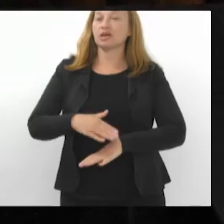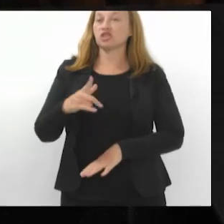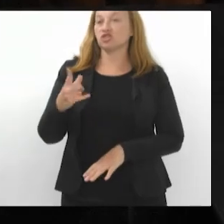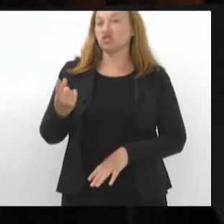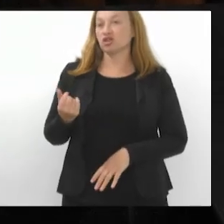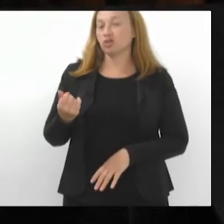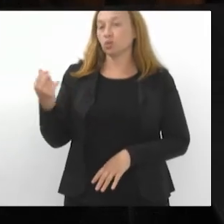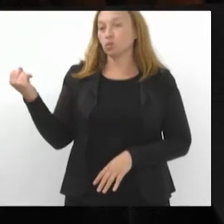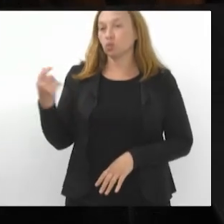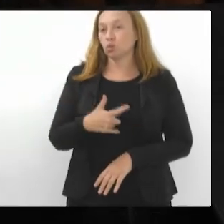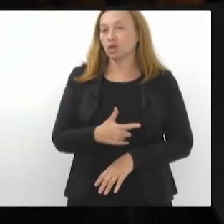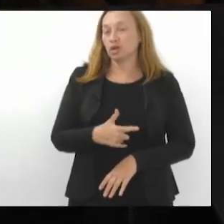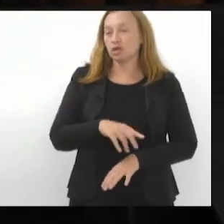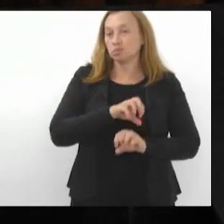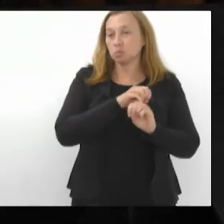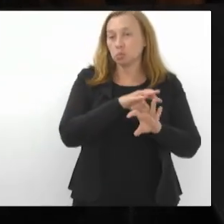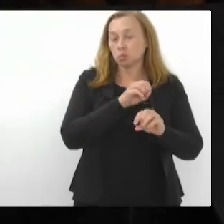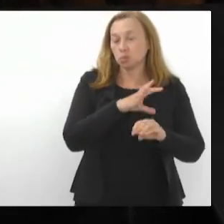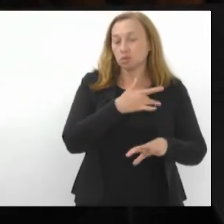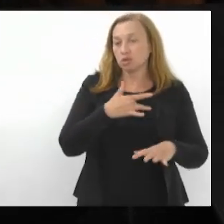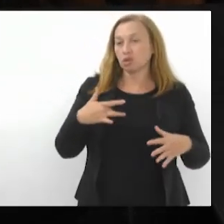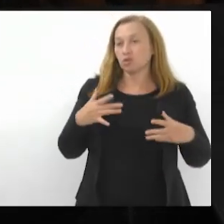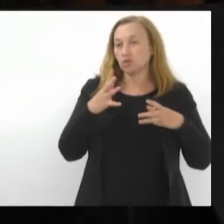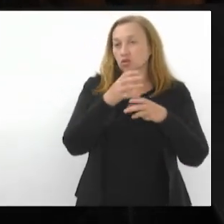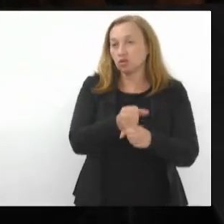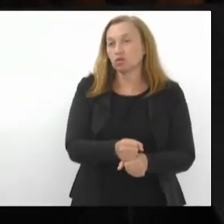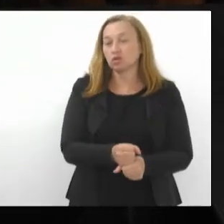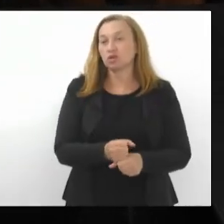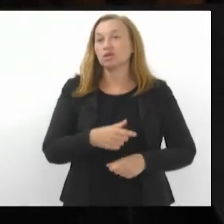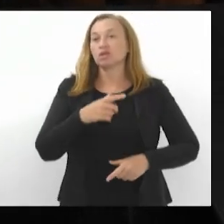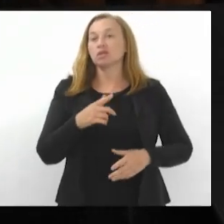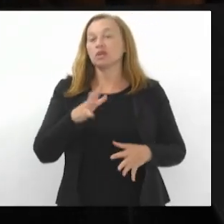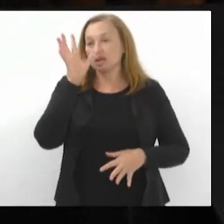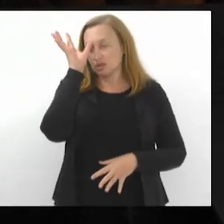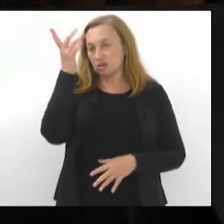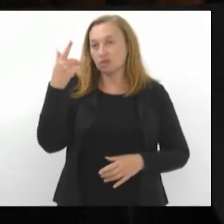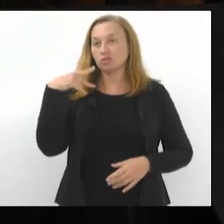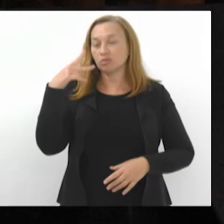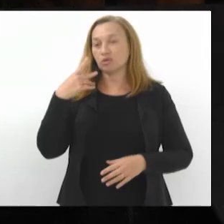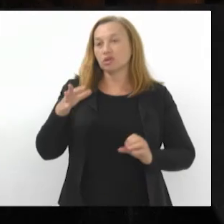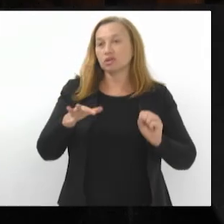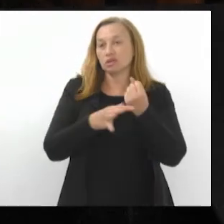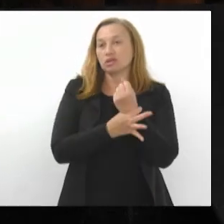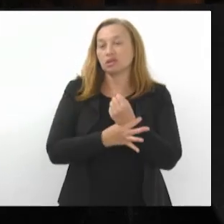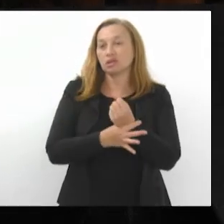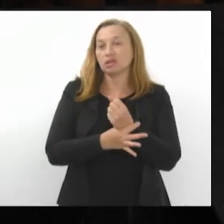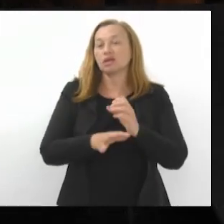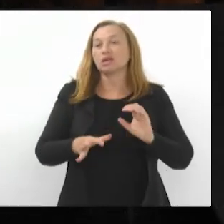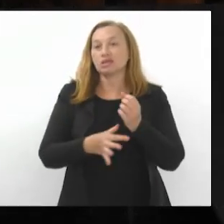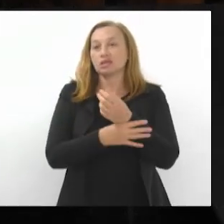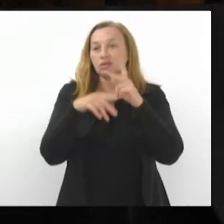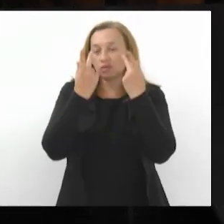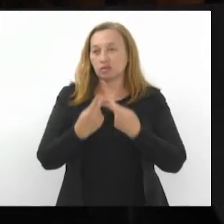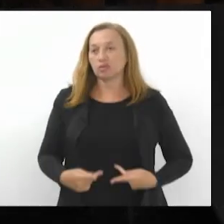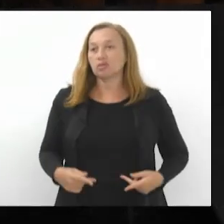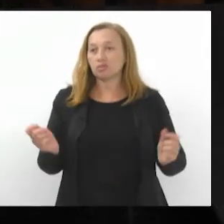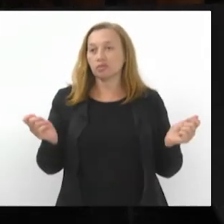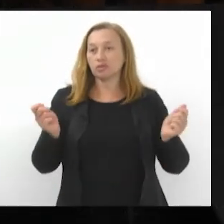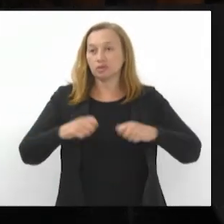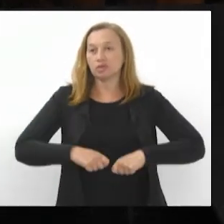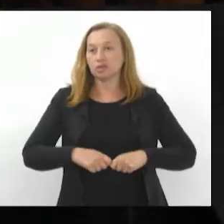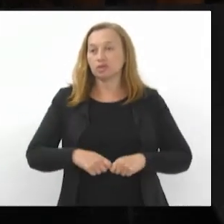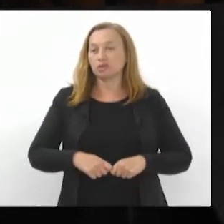juntos. Isso se resolve com política de segurança que garanta a dignidade humana, que garanta a possibilidade